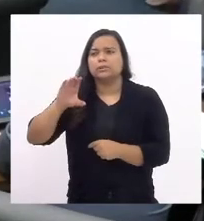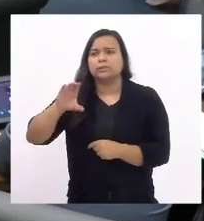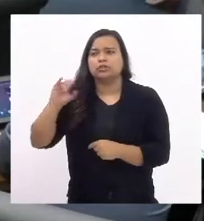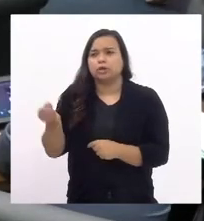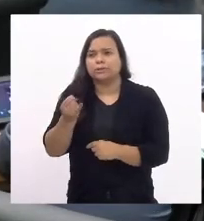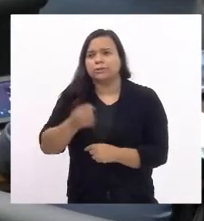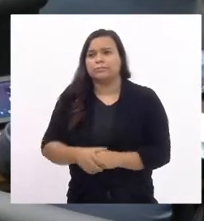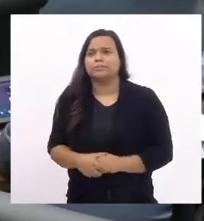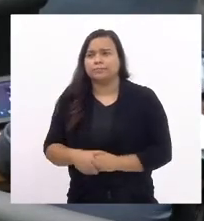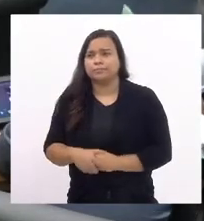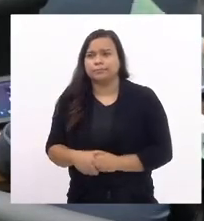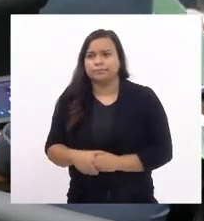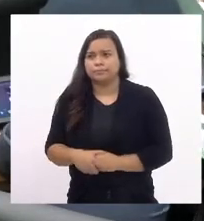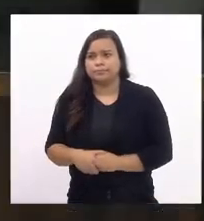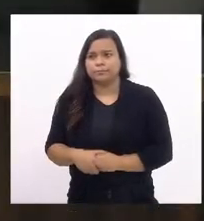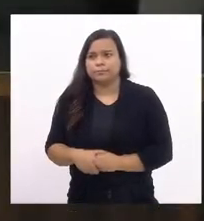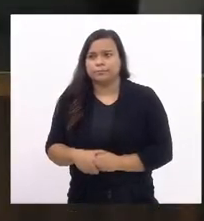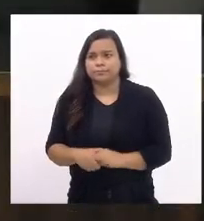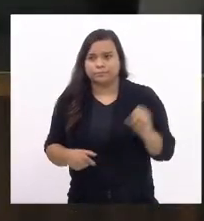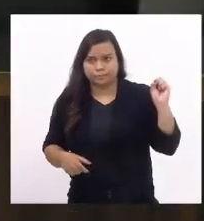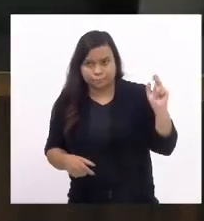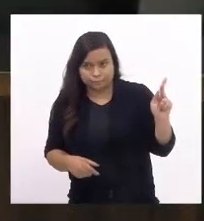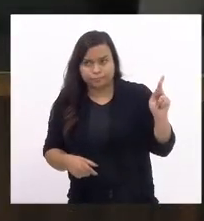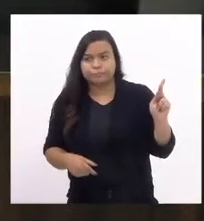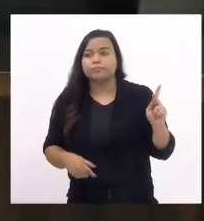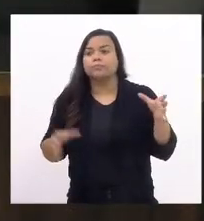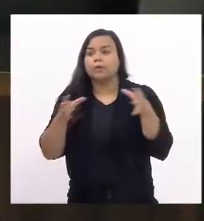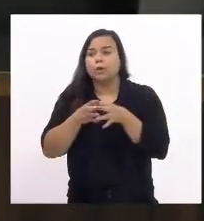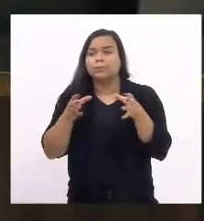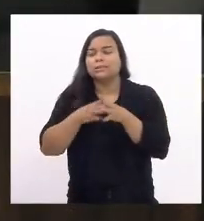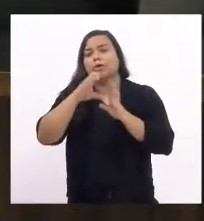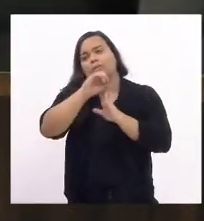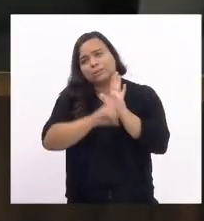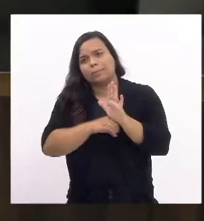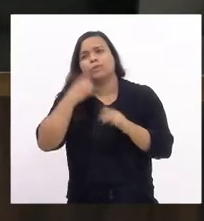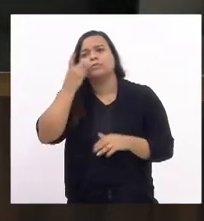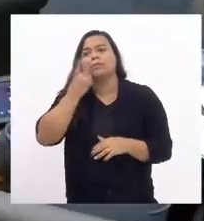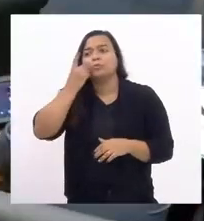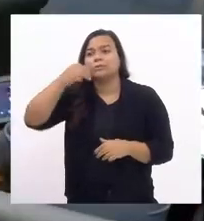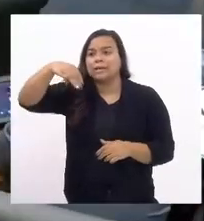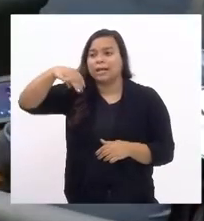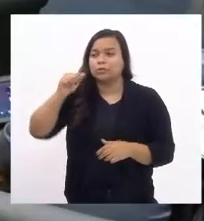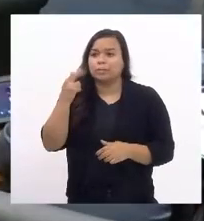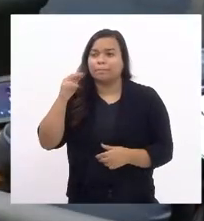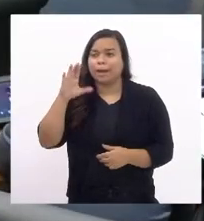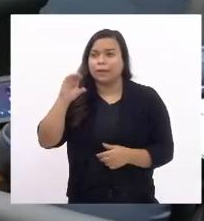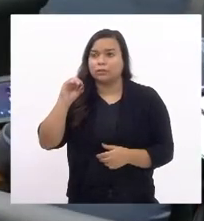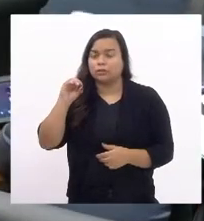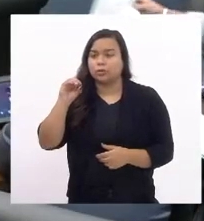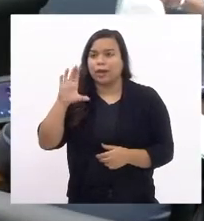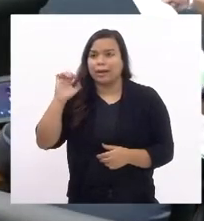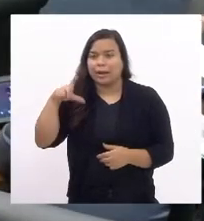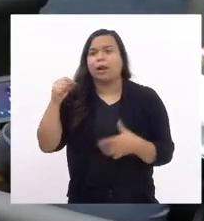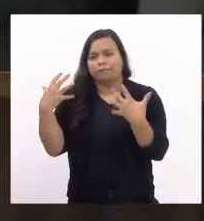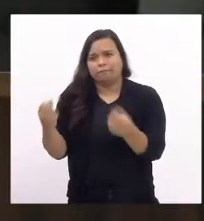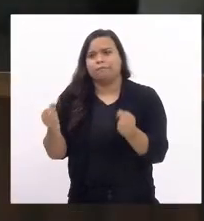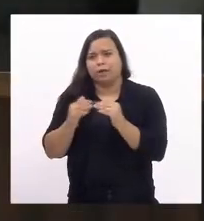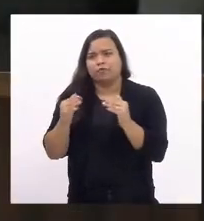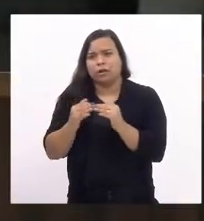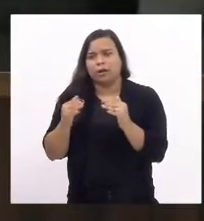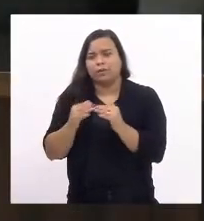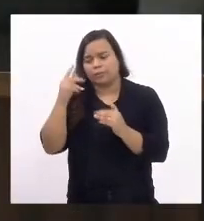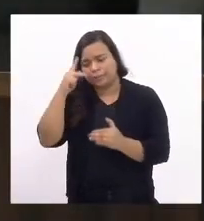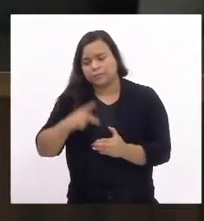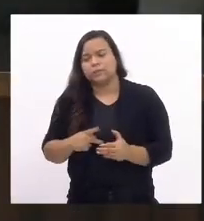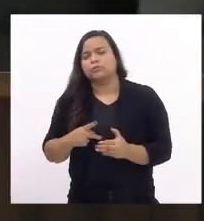Da CCJ. Obrigado. Pela Comissão de Orçamento, deputado Márcio Canella. Favorável, senhor presidente. Pareceres emitidos